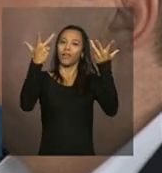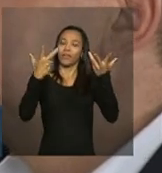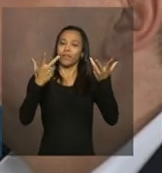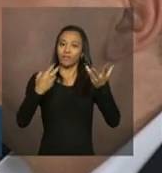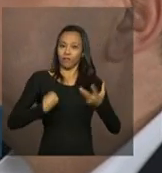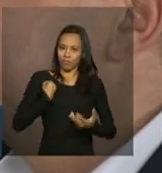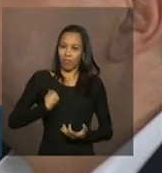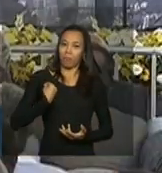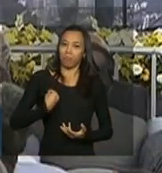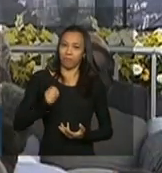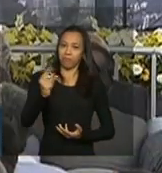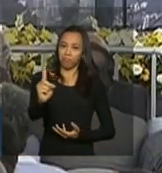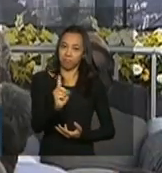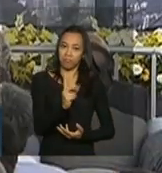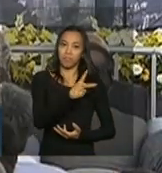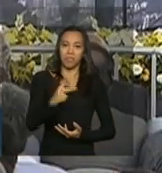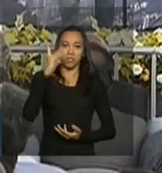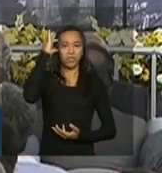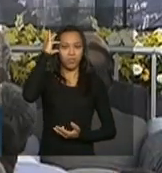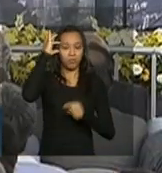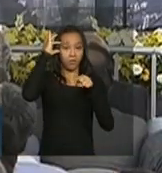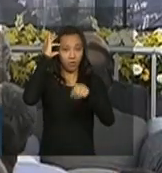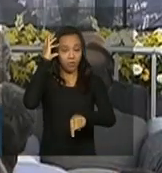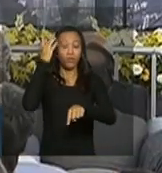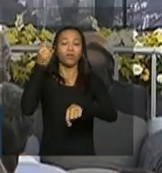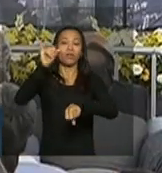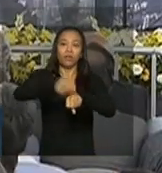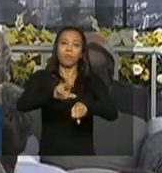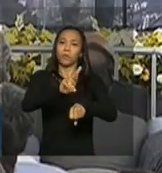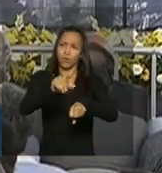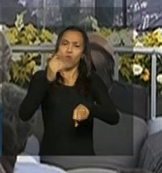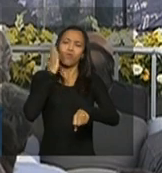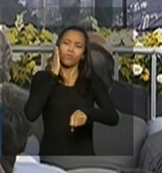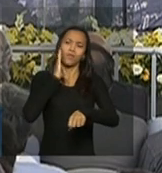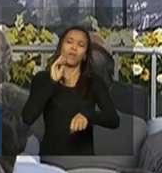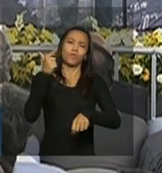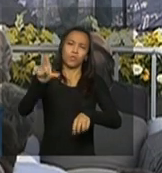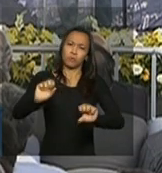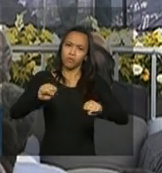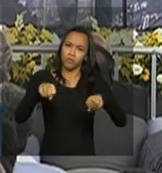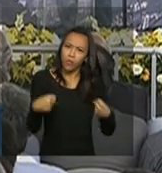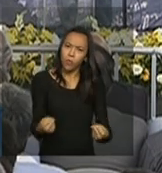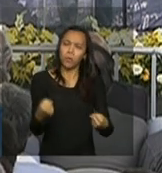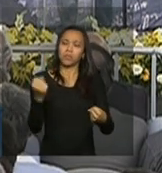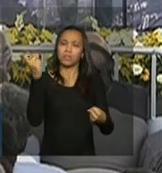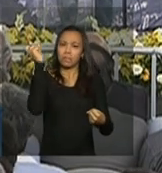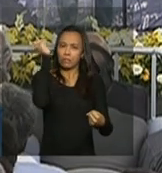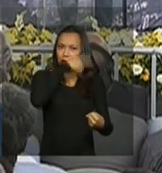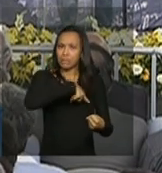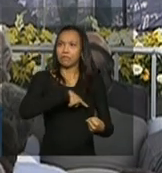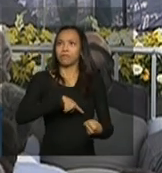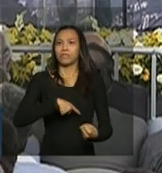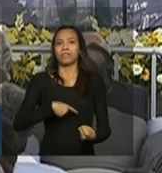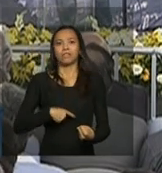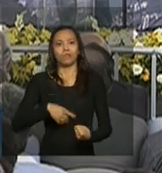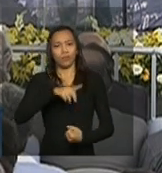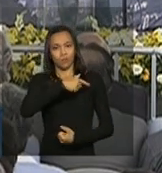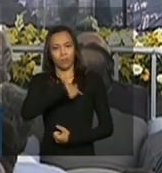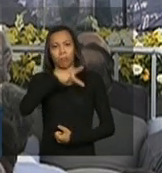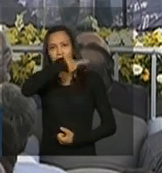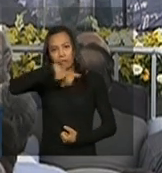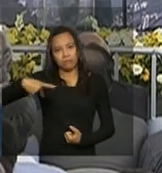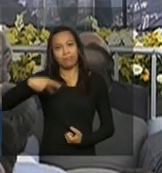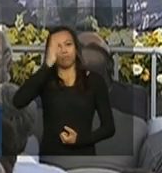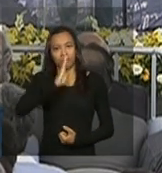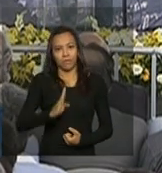da senhora aqui no Rio de Janeiro. Eu sei do seu esforço, sei das dificuldades que é governar esse país. Imagina, às vezes, aqui com o meu